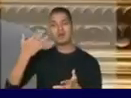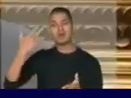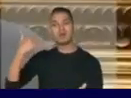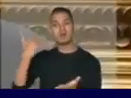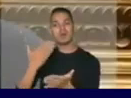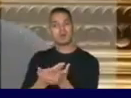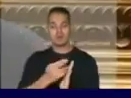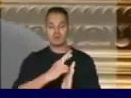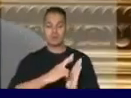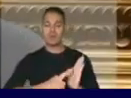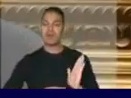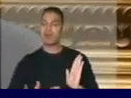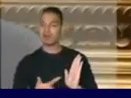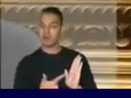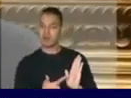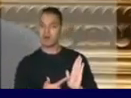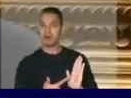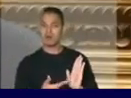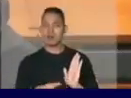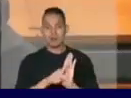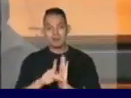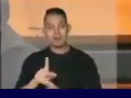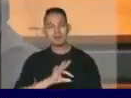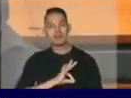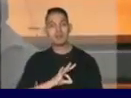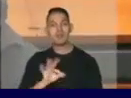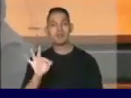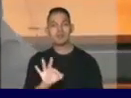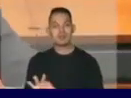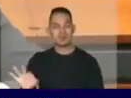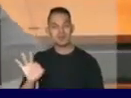um relatório da Polícia Federal